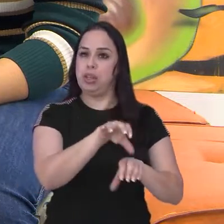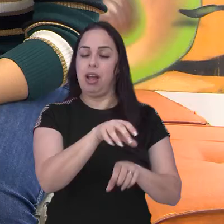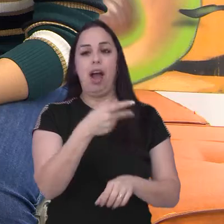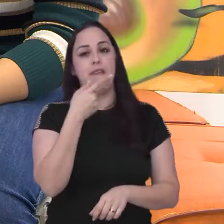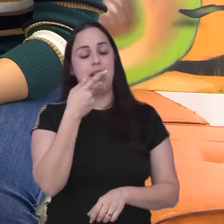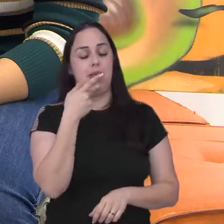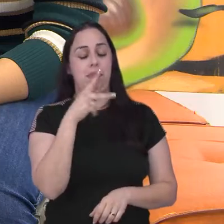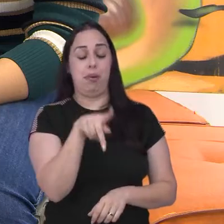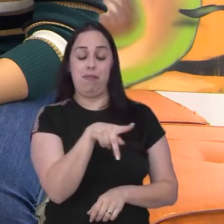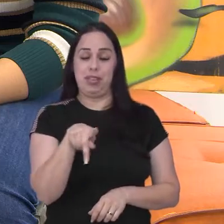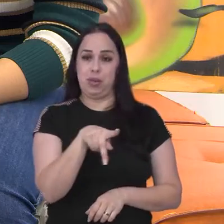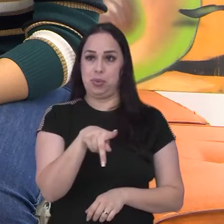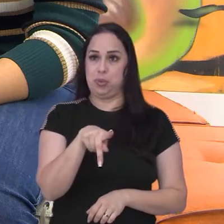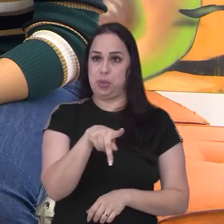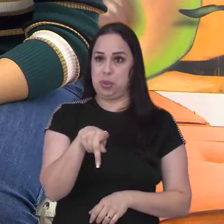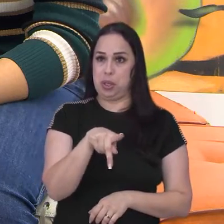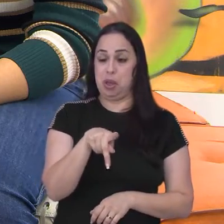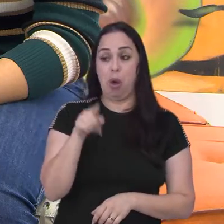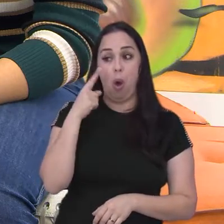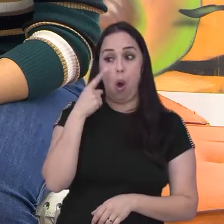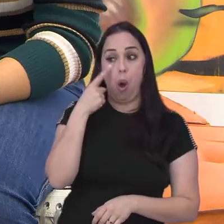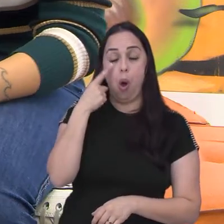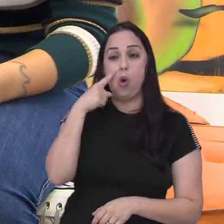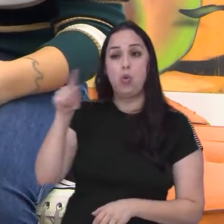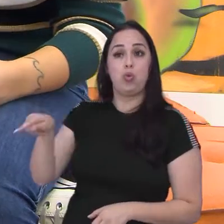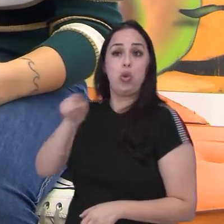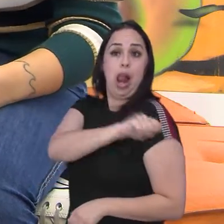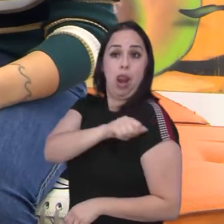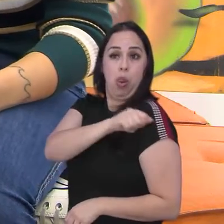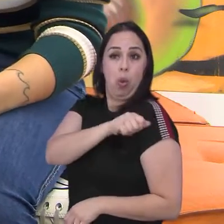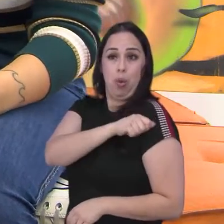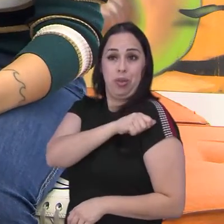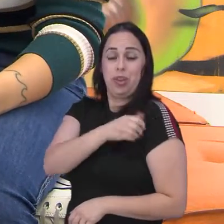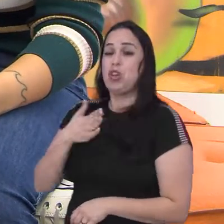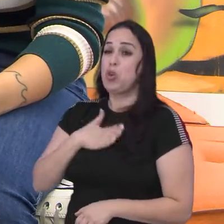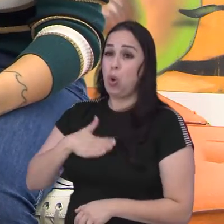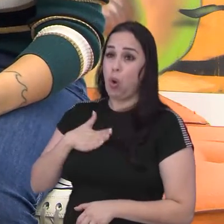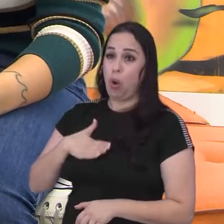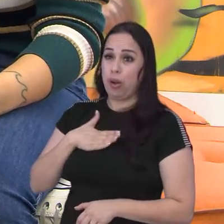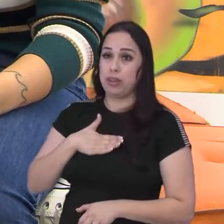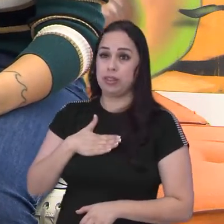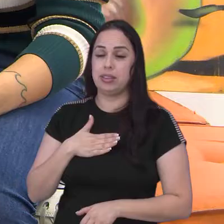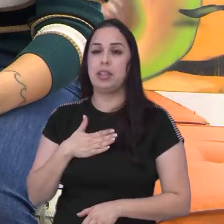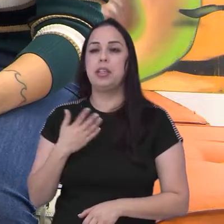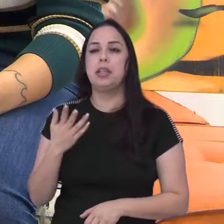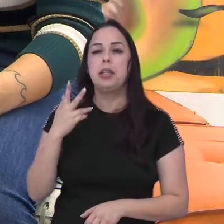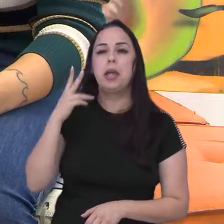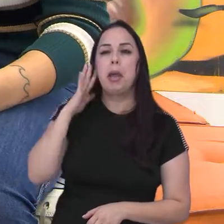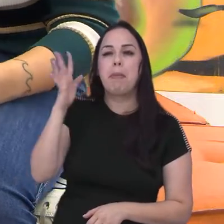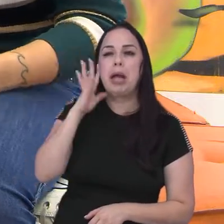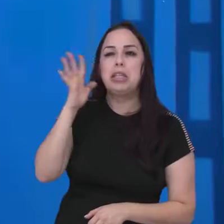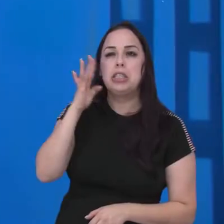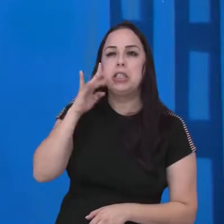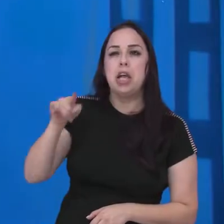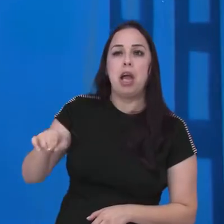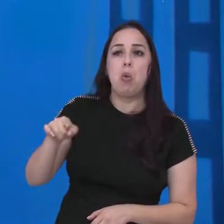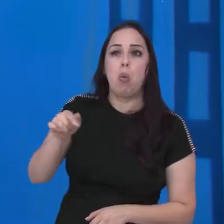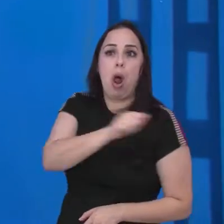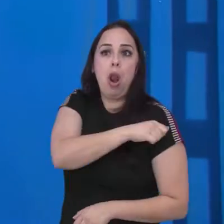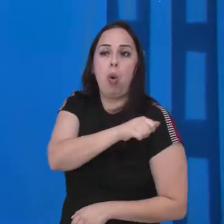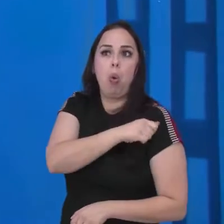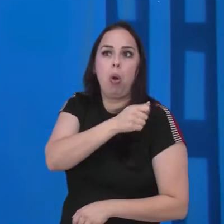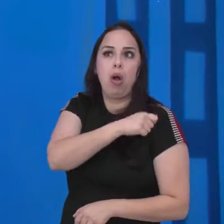educação, a gente diz para a professora e para a coordenadora que ela está lidando com esse menino, né? Agora você imagina se ele pegar tudo isso, né? Toda essa capacidade